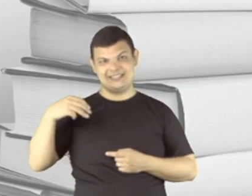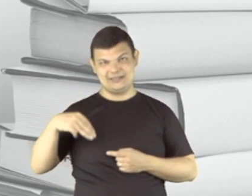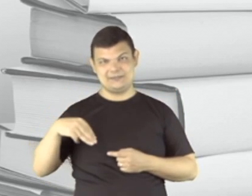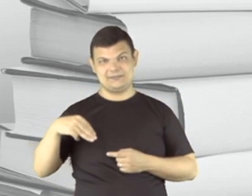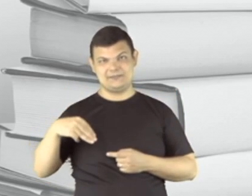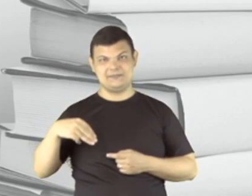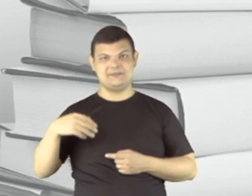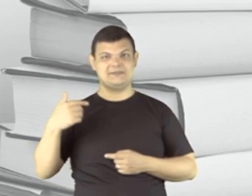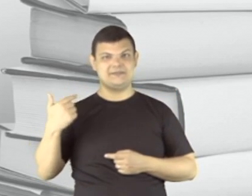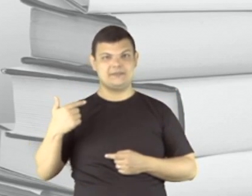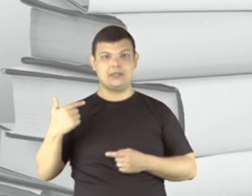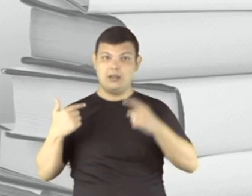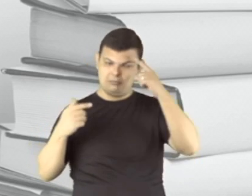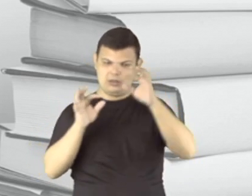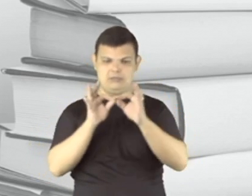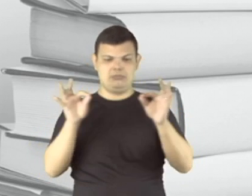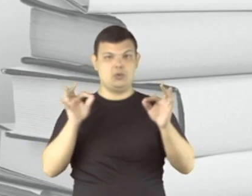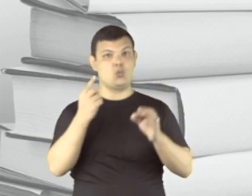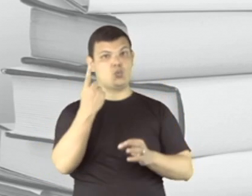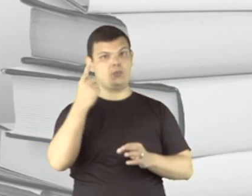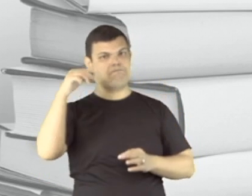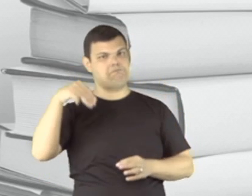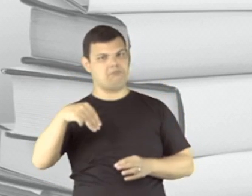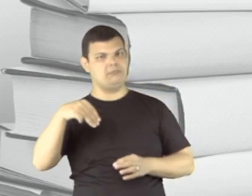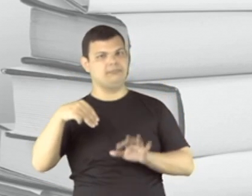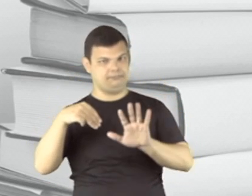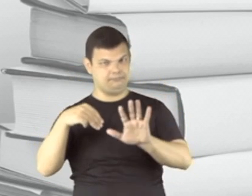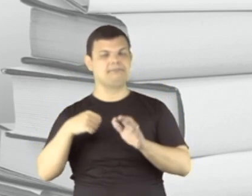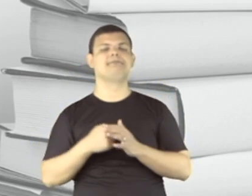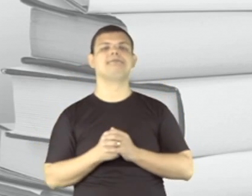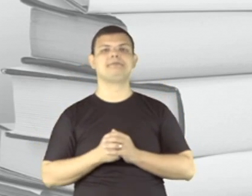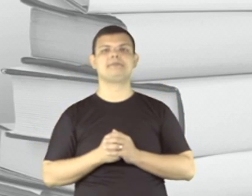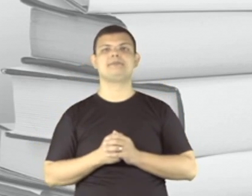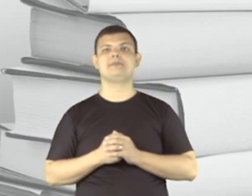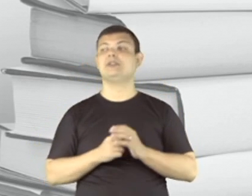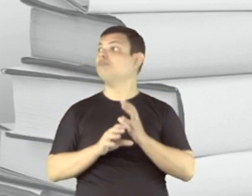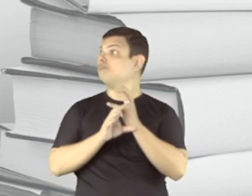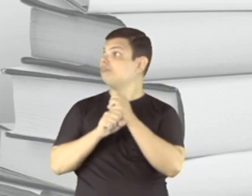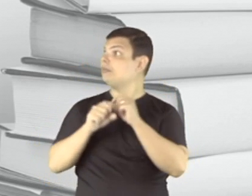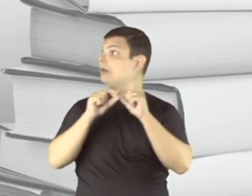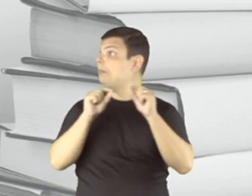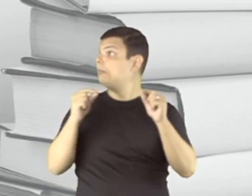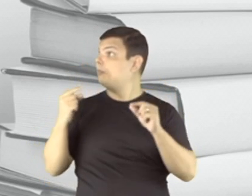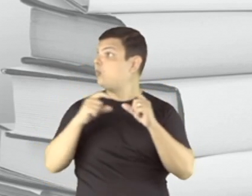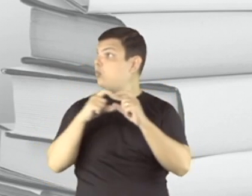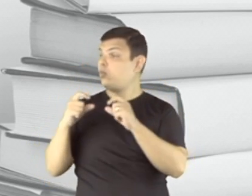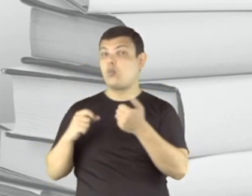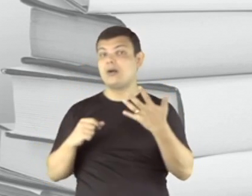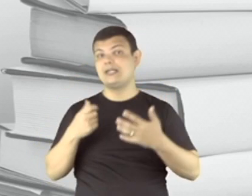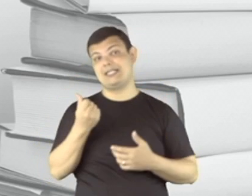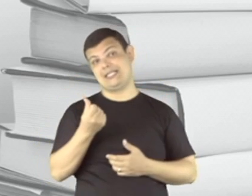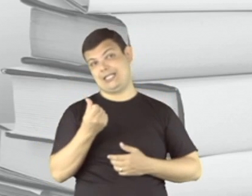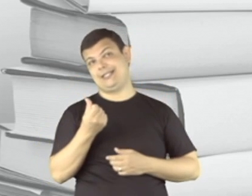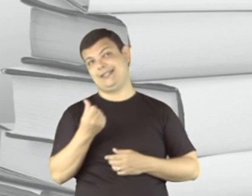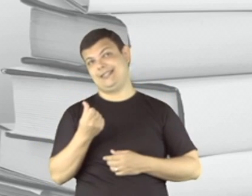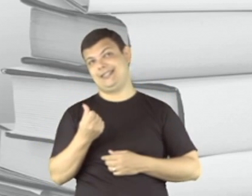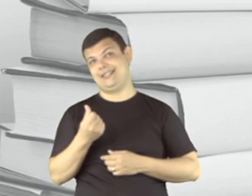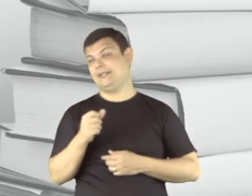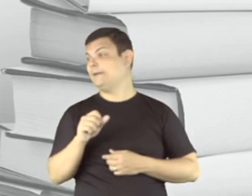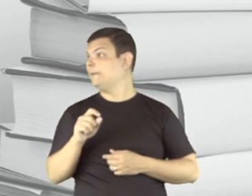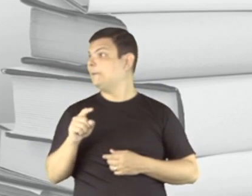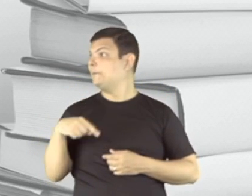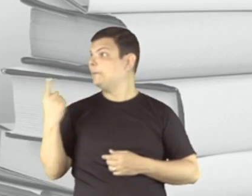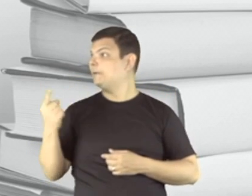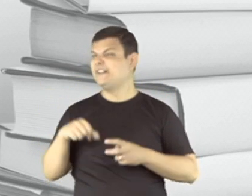medida é 1 metro aqui, ó. 1 metro quadrado aqui. Então aqui eu tenho 6 metros quadrados.